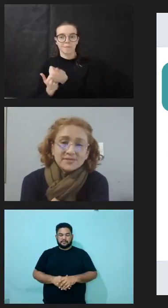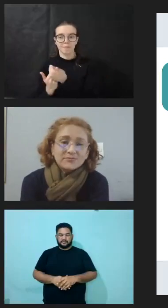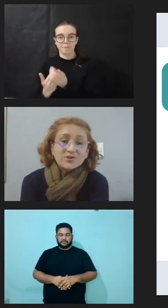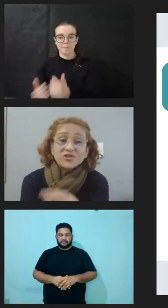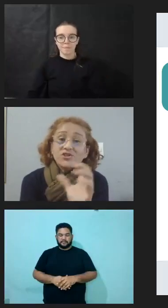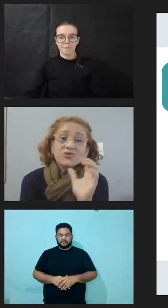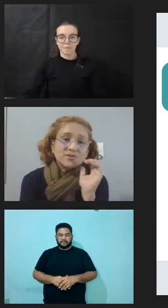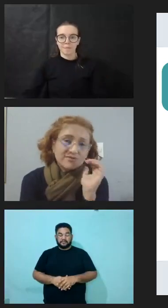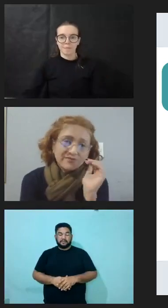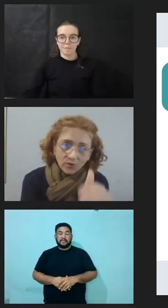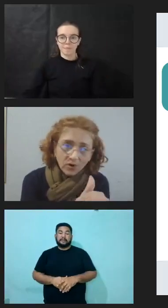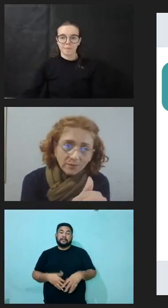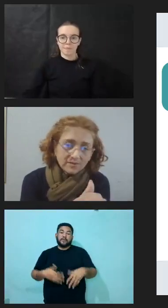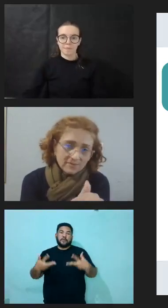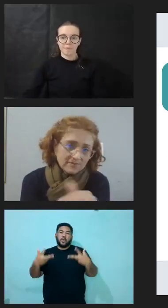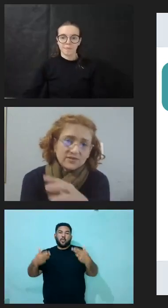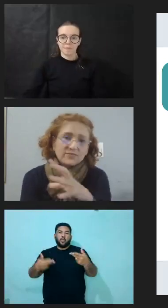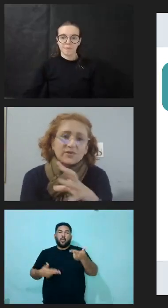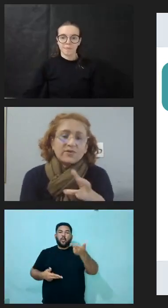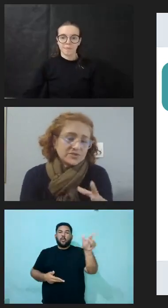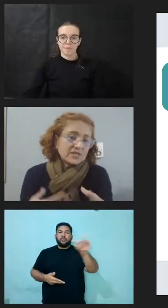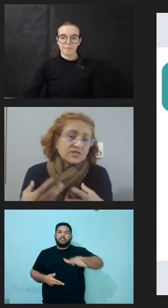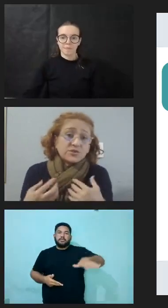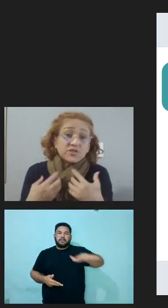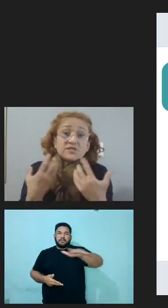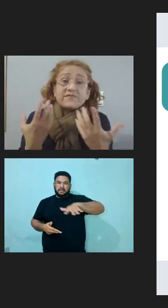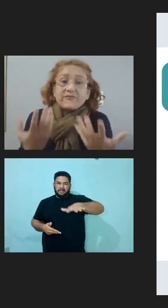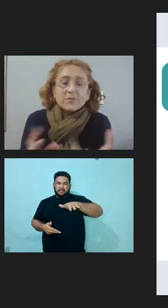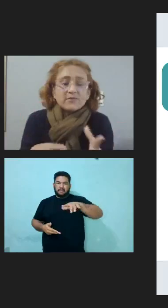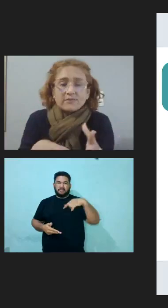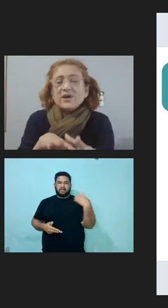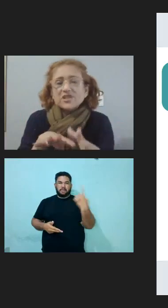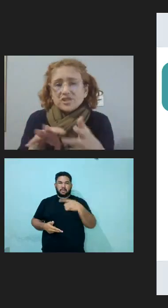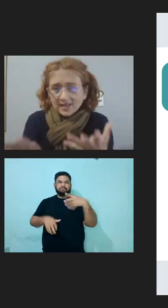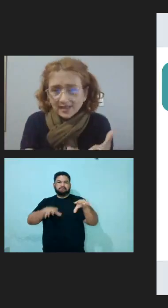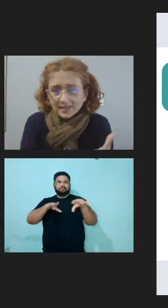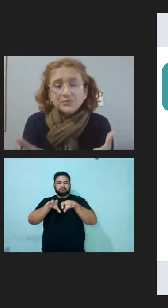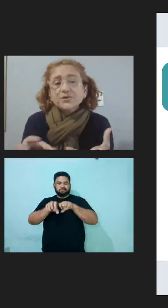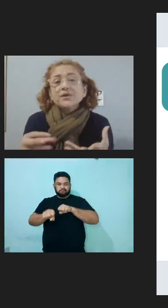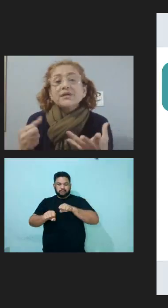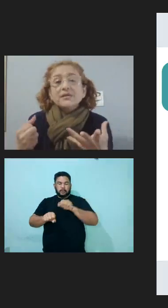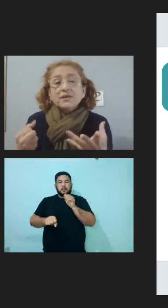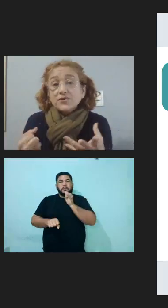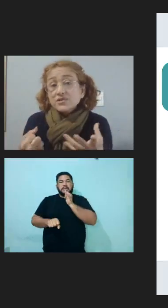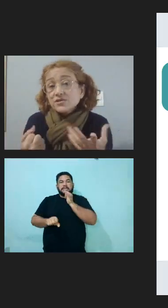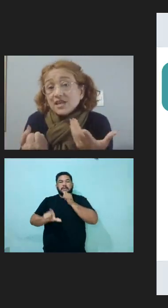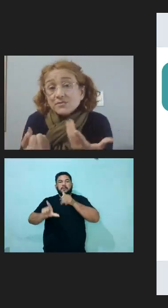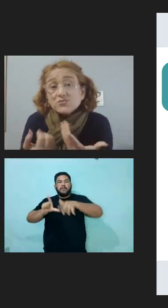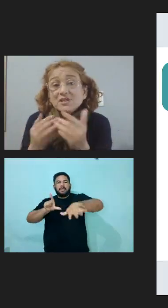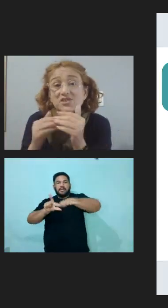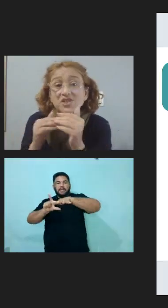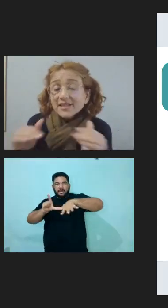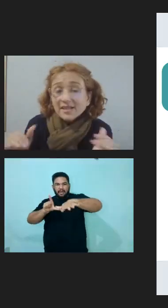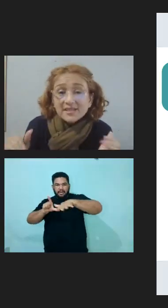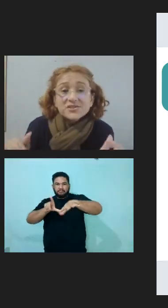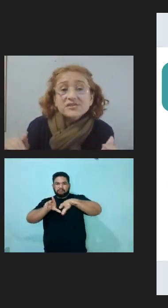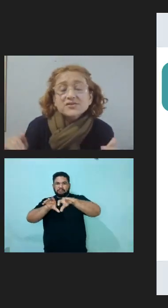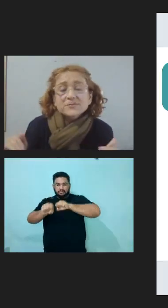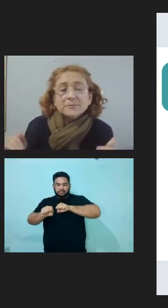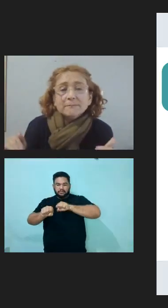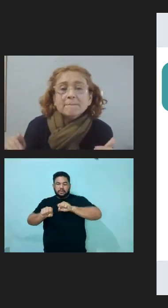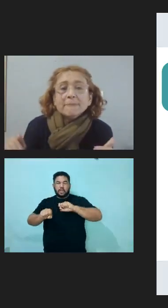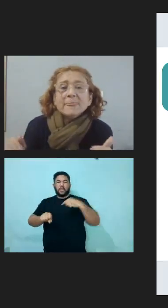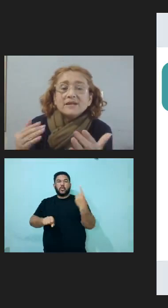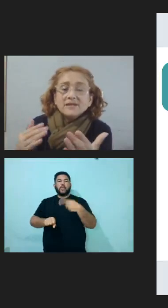por exemplo, a gente quando se forma, eu acho que quando a gente se forma um bacharelado, nós saímos